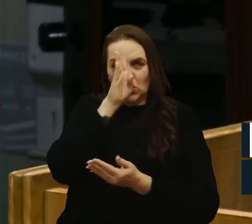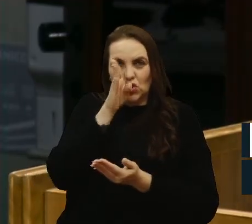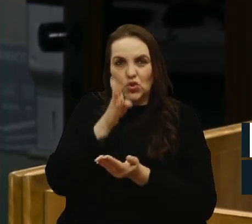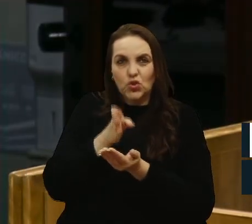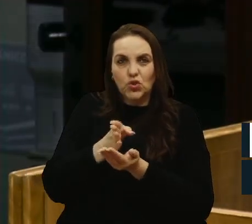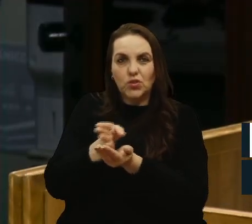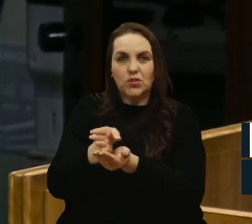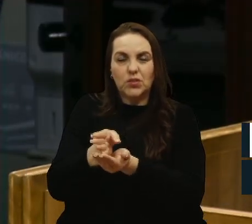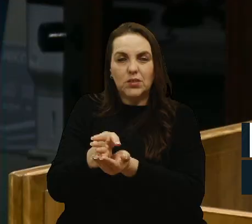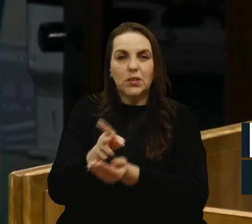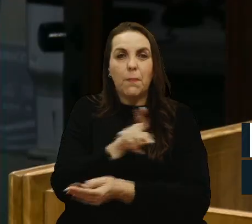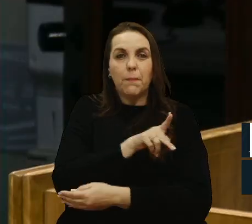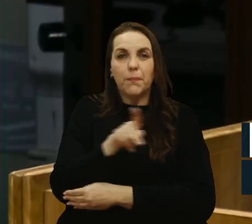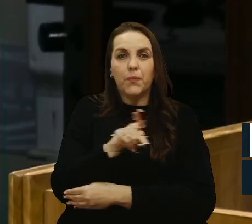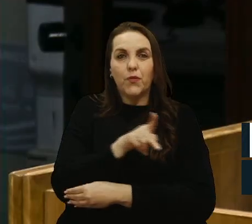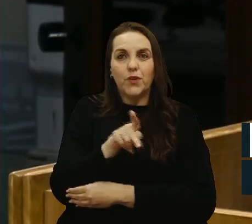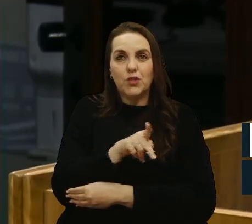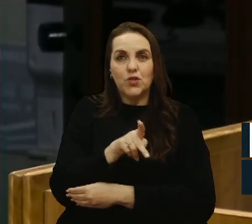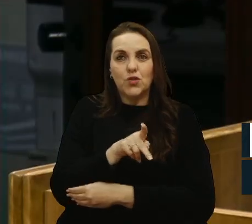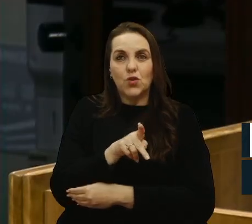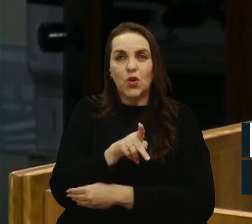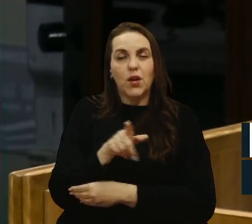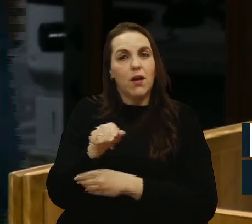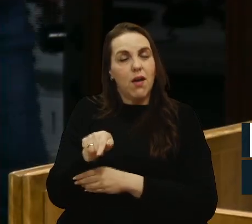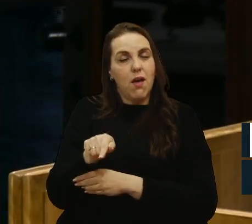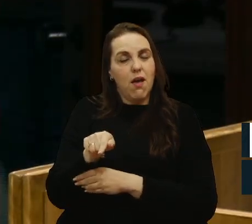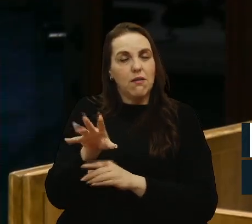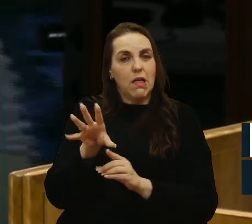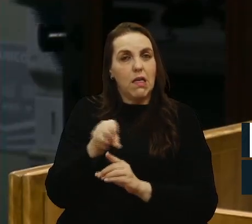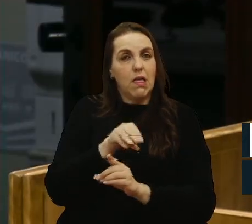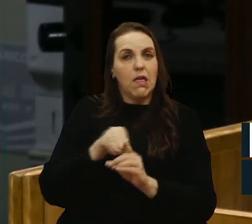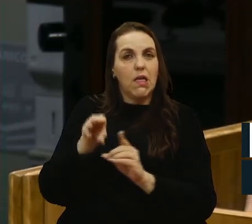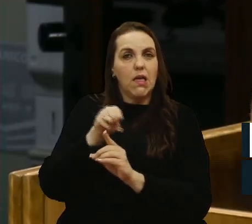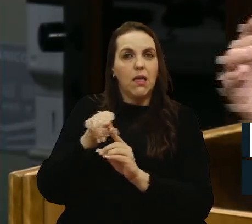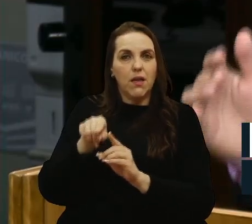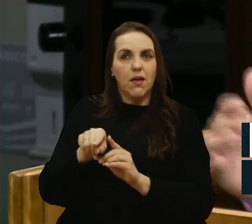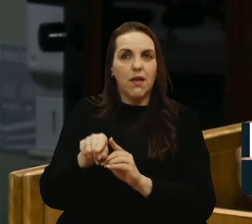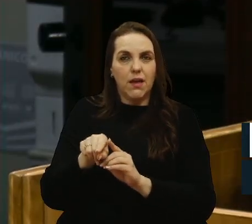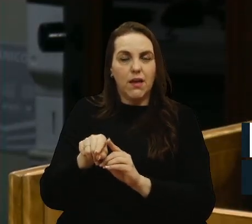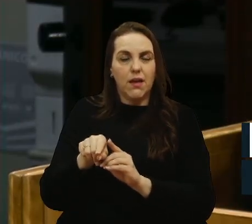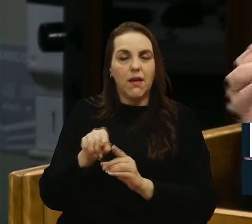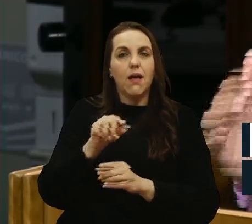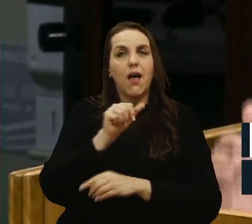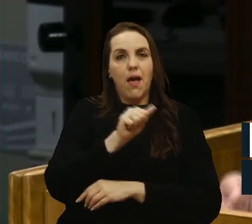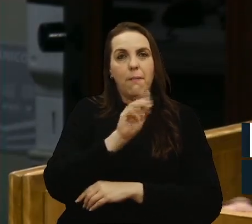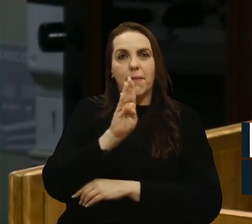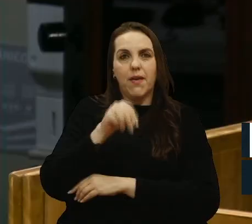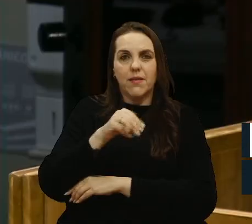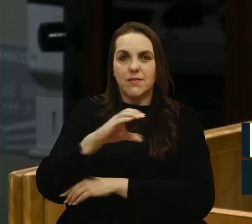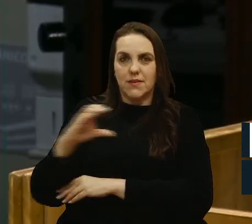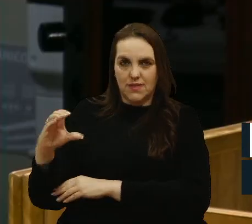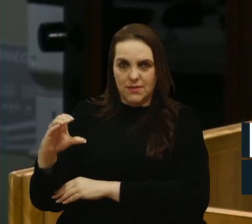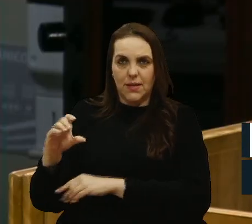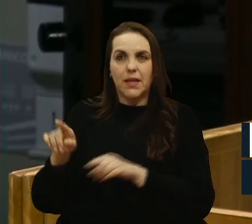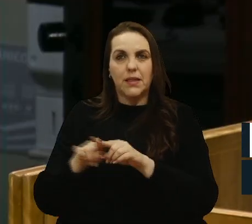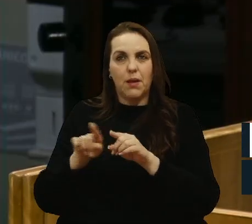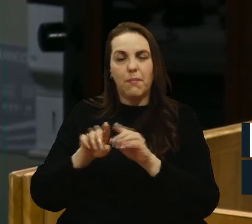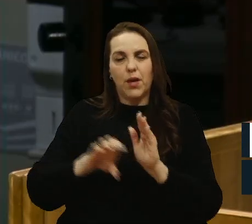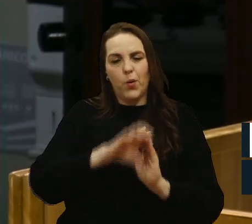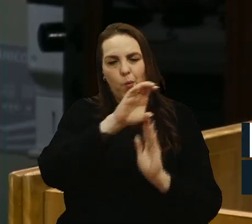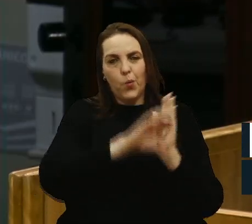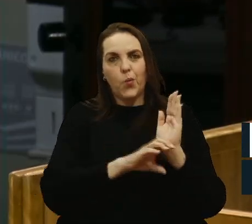direcione um professor a aviltar aquilo que a BNCC, o Referencial Curricular Gaúcho